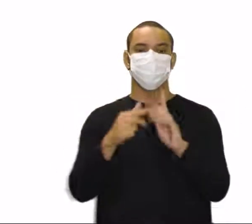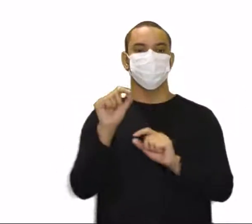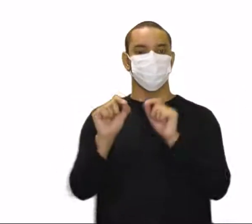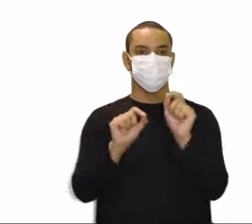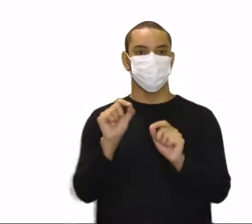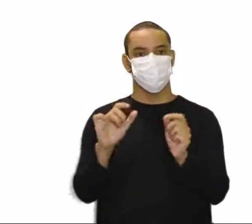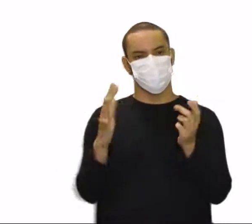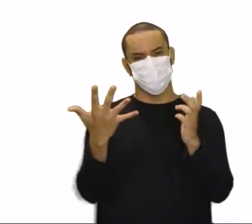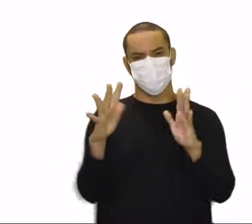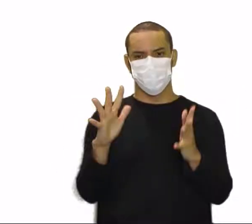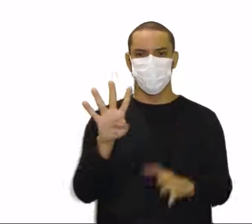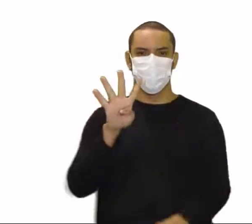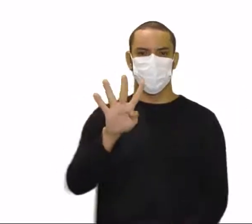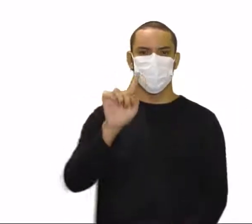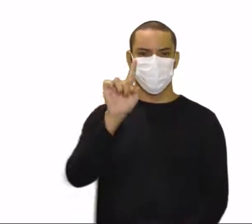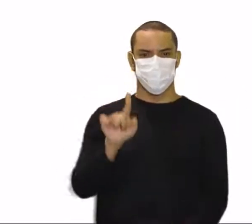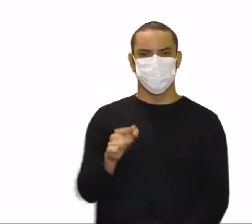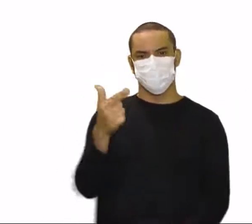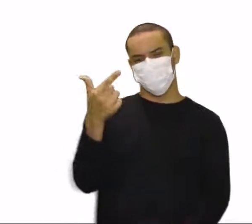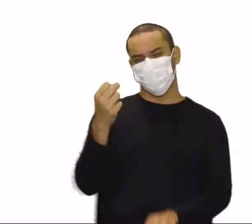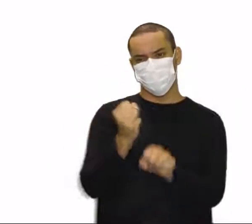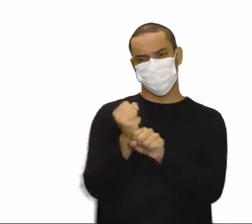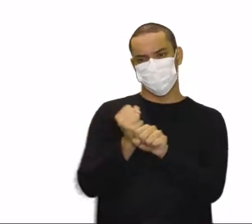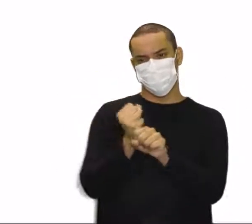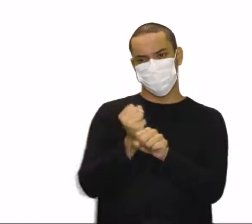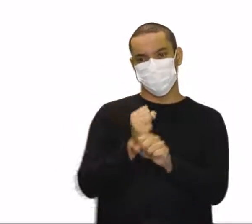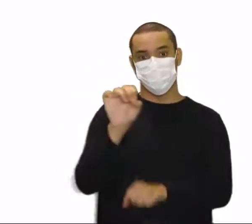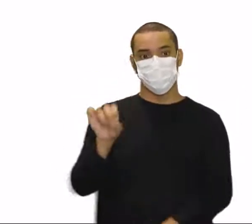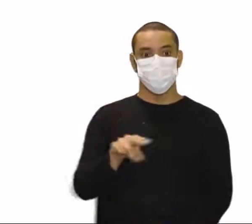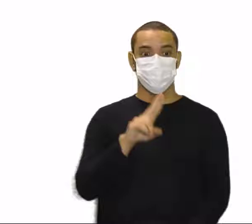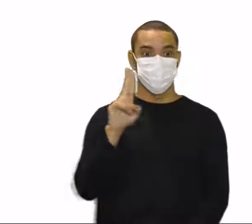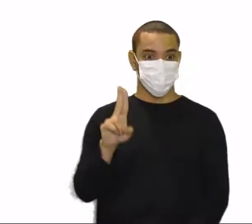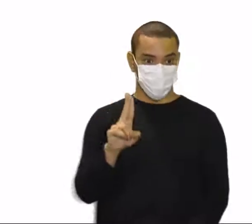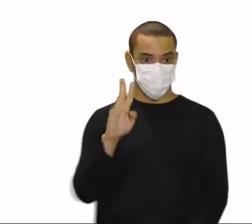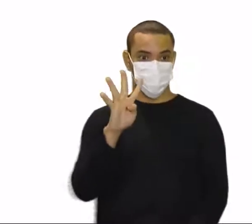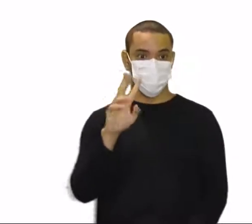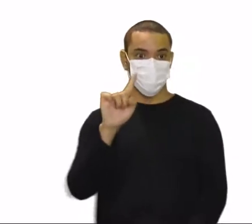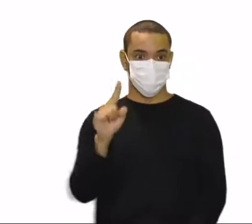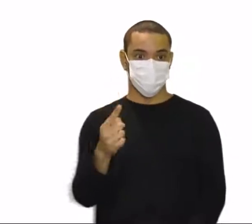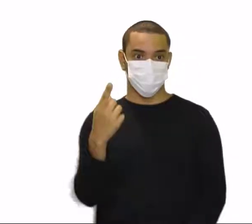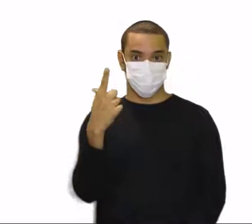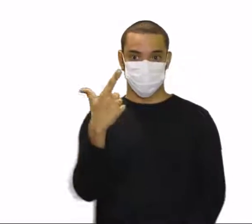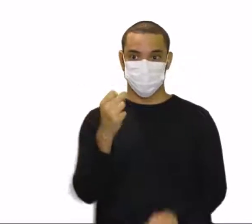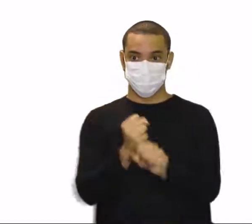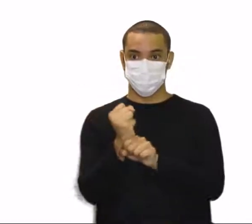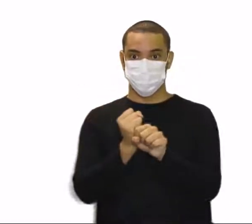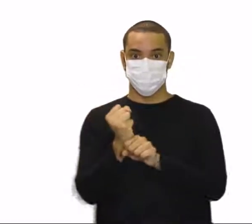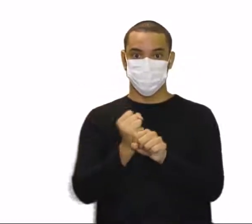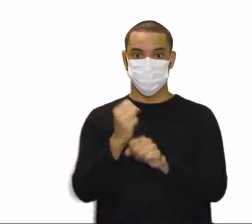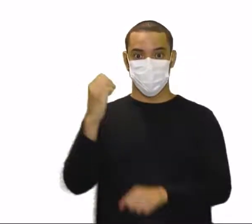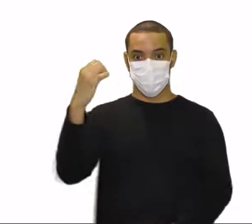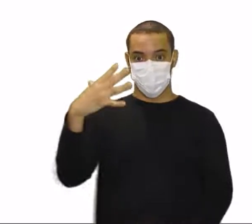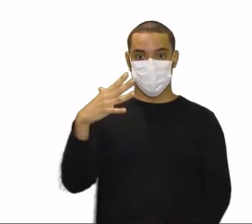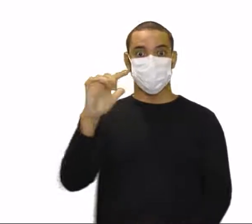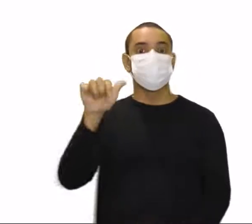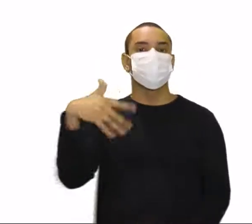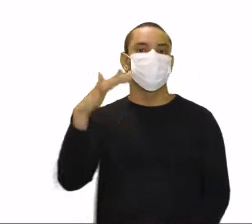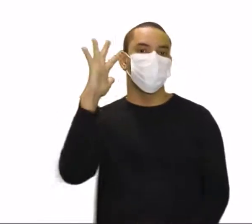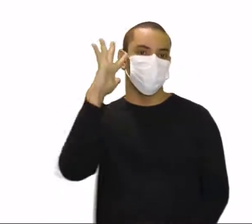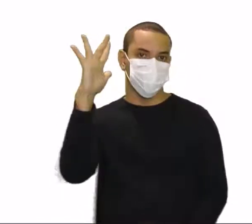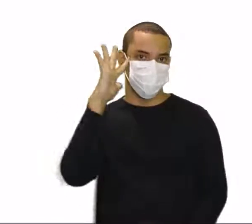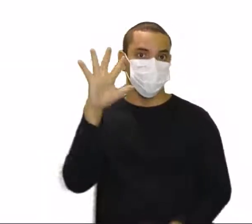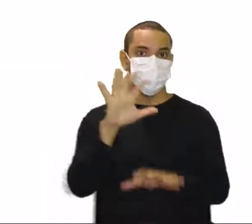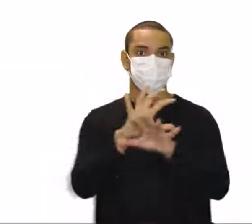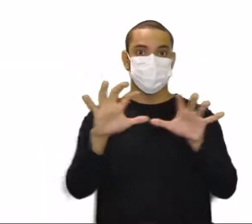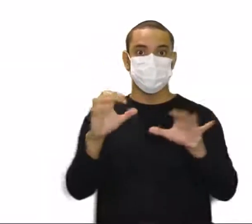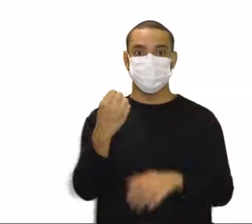cerca de 4,2 anos ou 4,2 anos-luz para chegar até aqui. Então, nós vamos imaginar o seguinte,